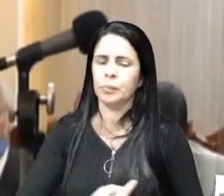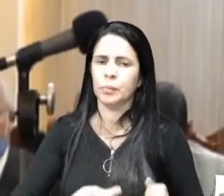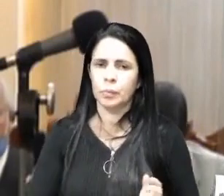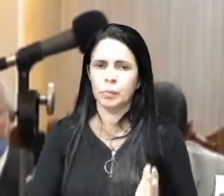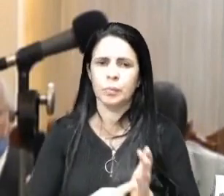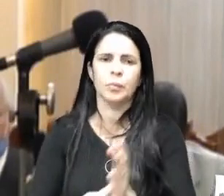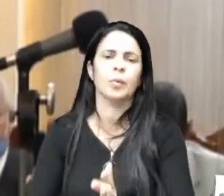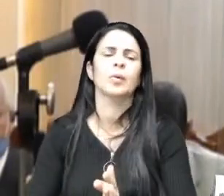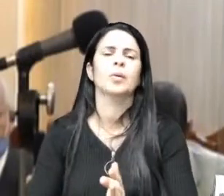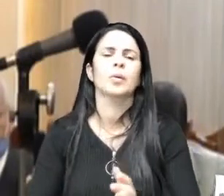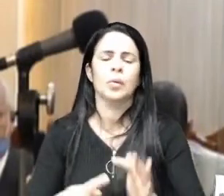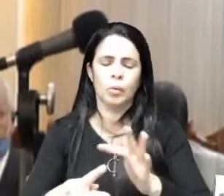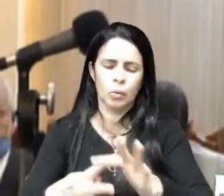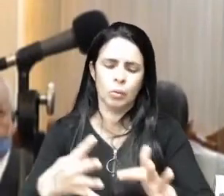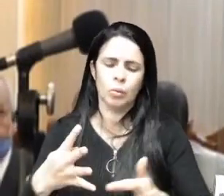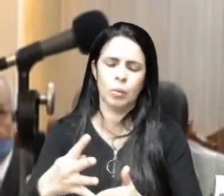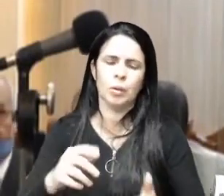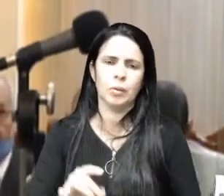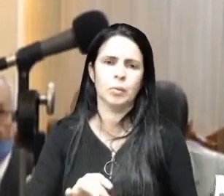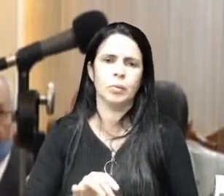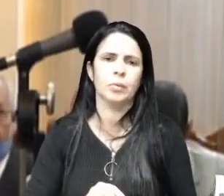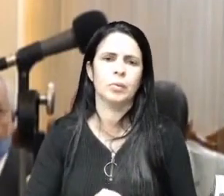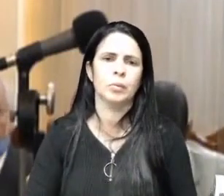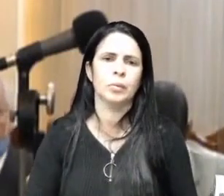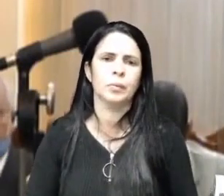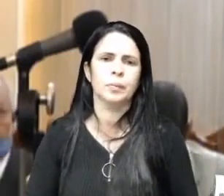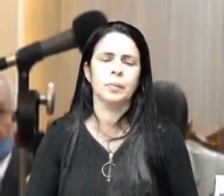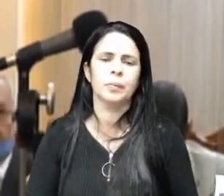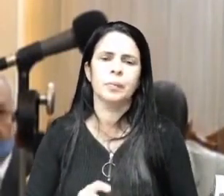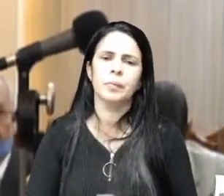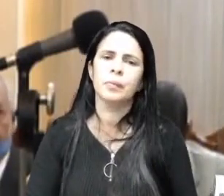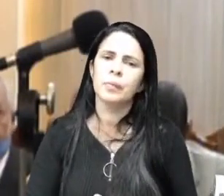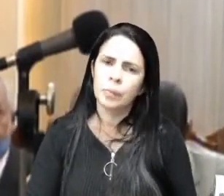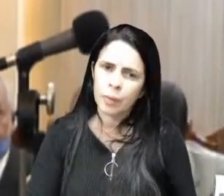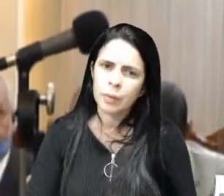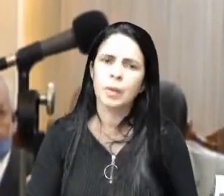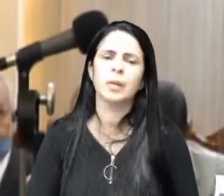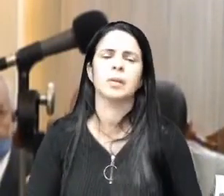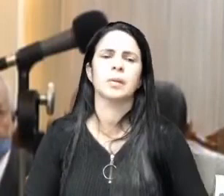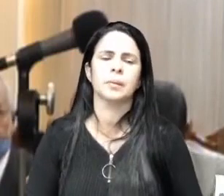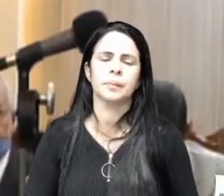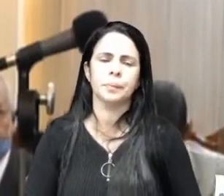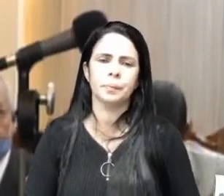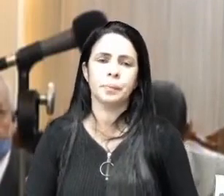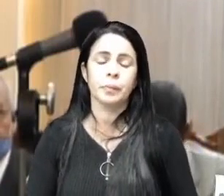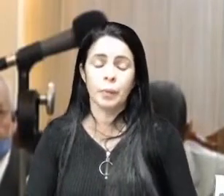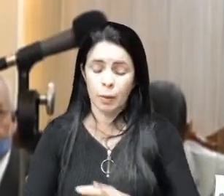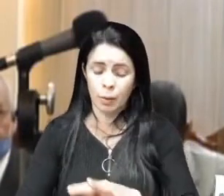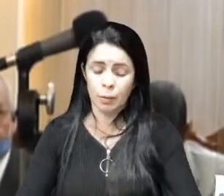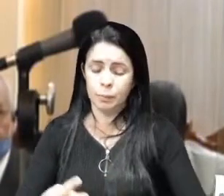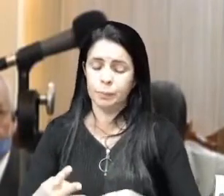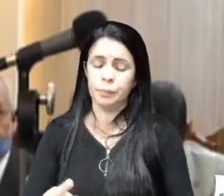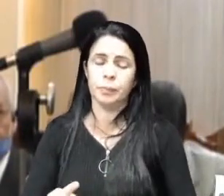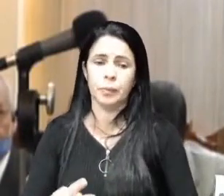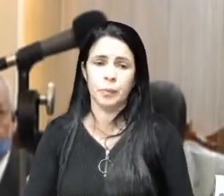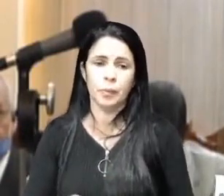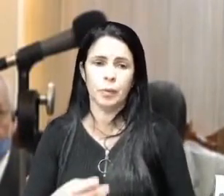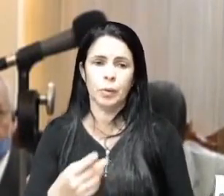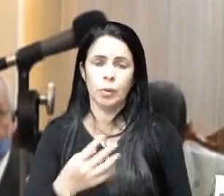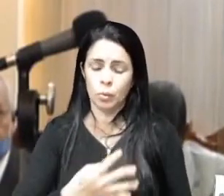essa noite. Deixe a sua Bíblia aberta e vamos destacar pelo menos quatro verdades. E a primeira delas